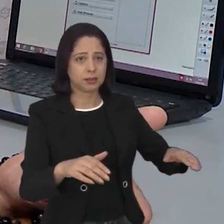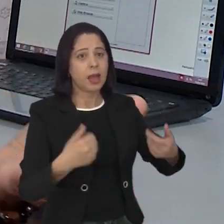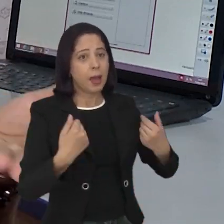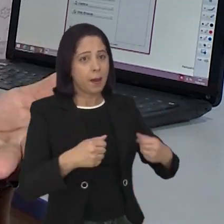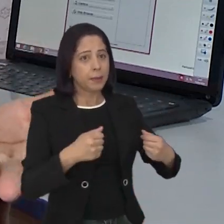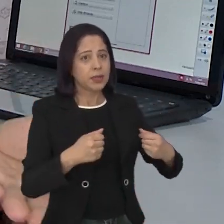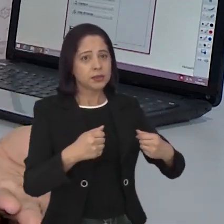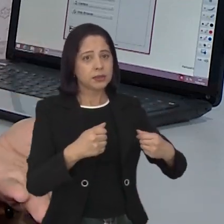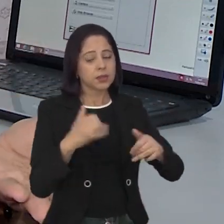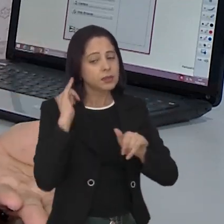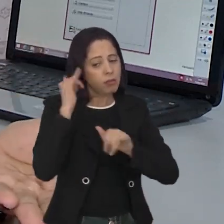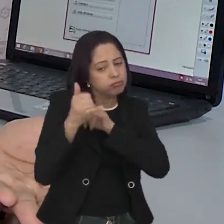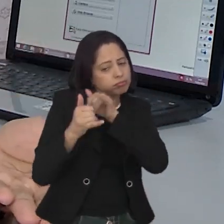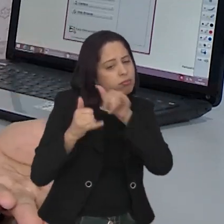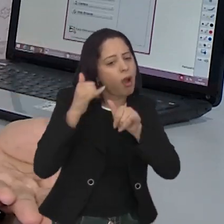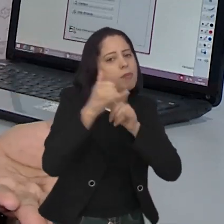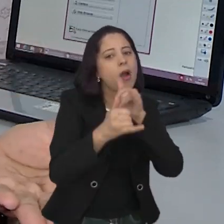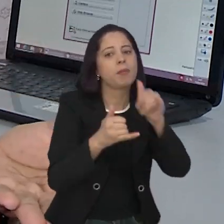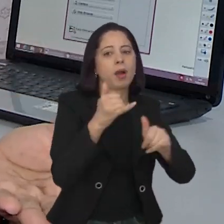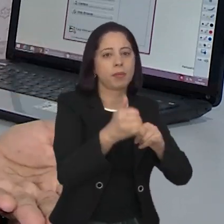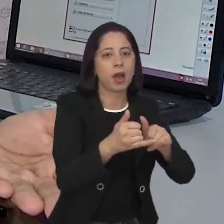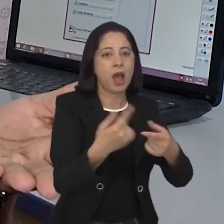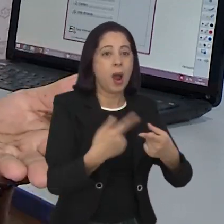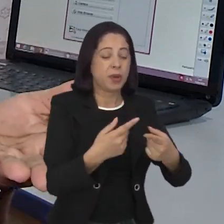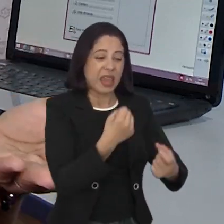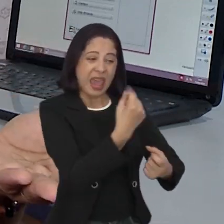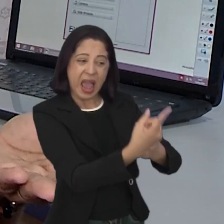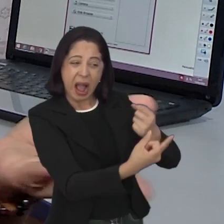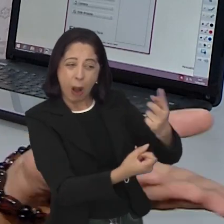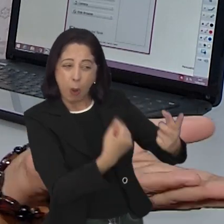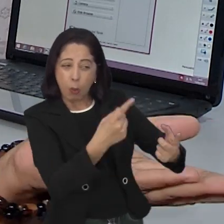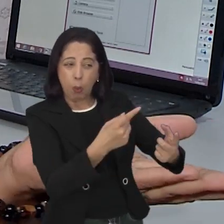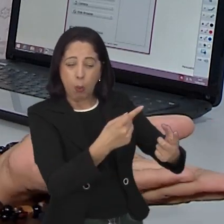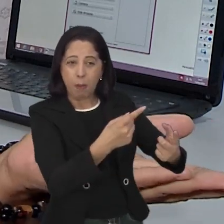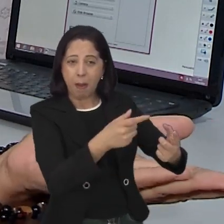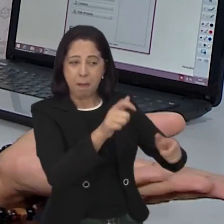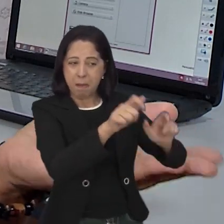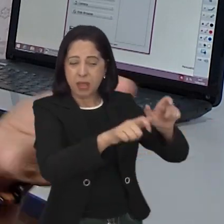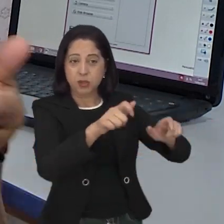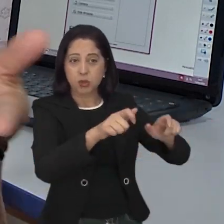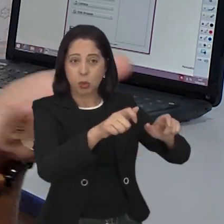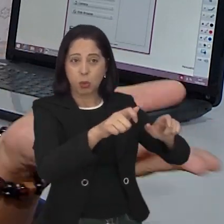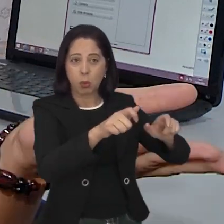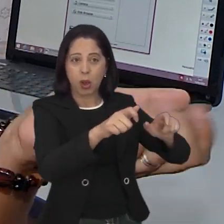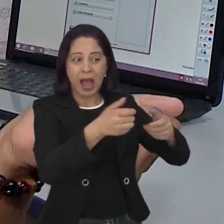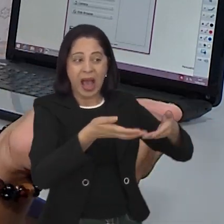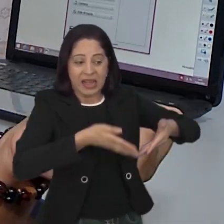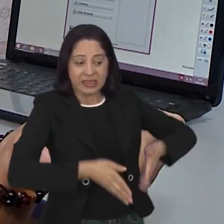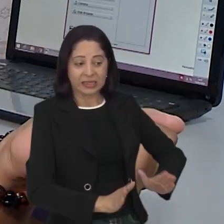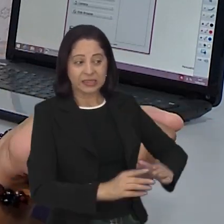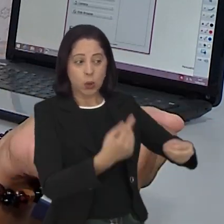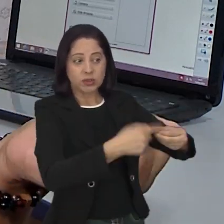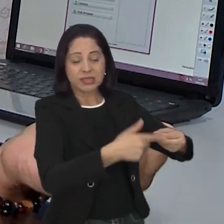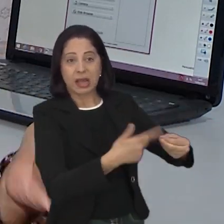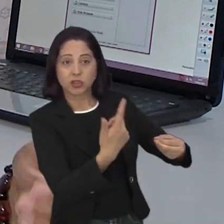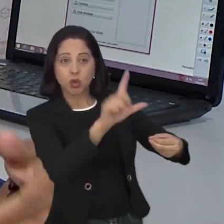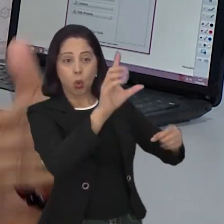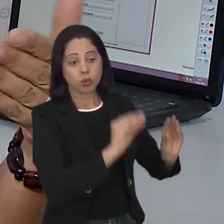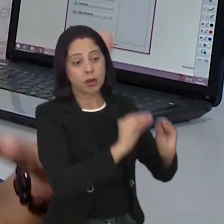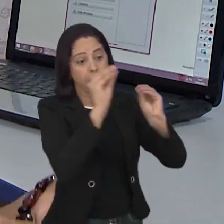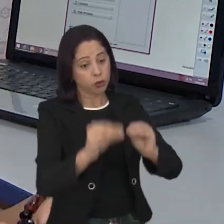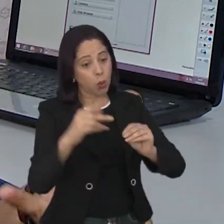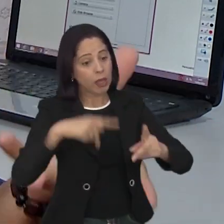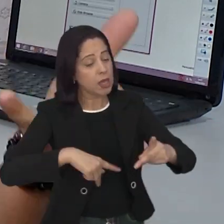crianças você tem que passar isso para os mais novos alguns não são daqui né Nós temos bastante gente do Brasil Então você precisa